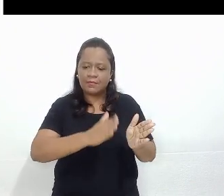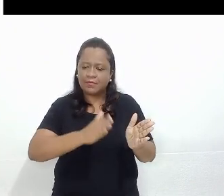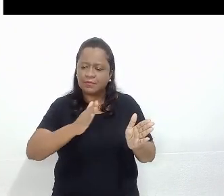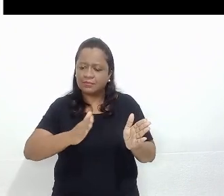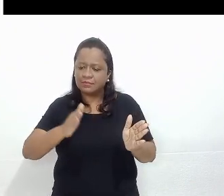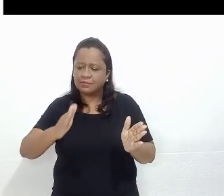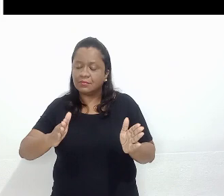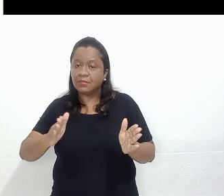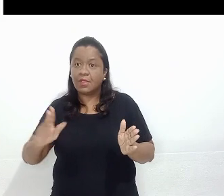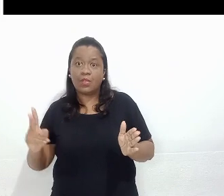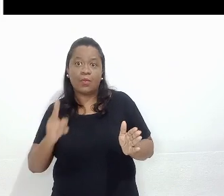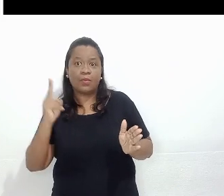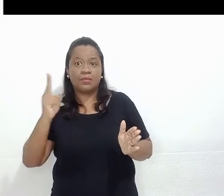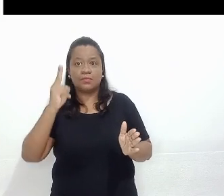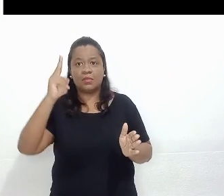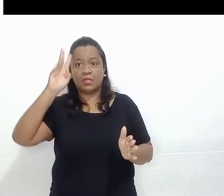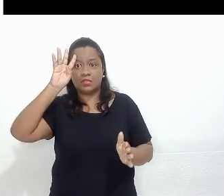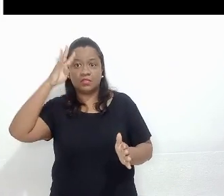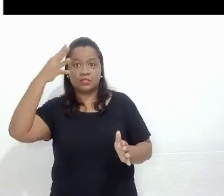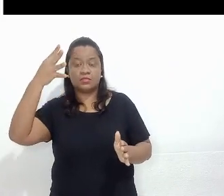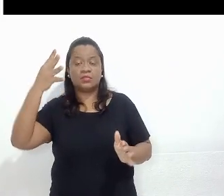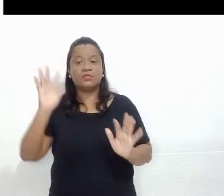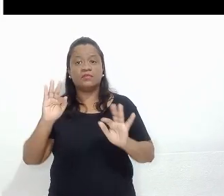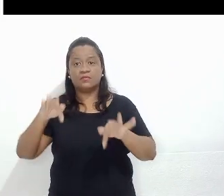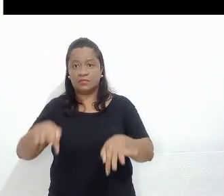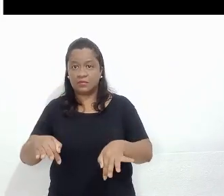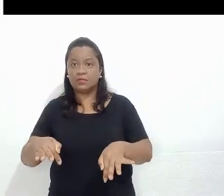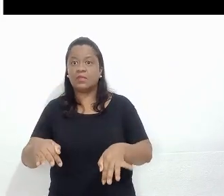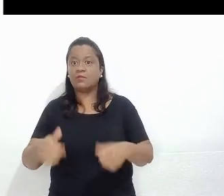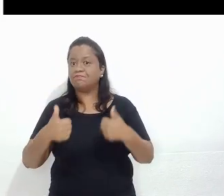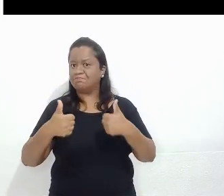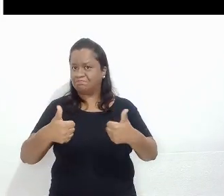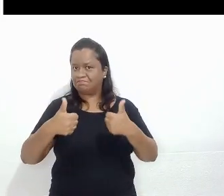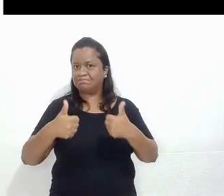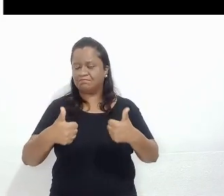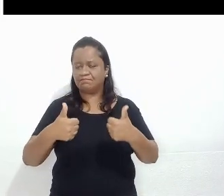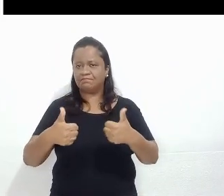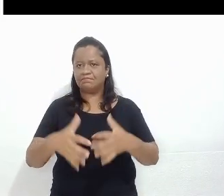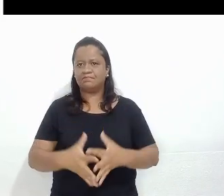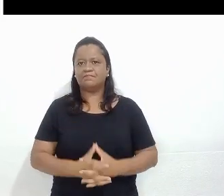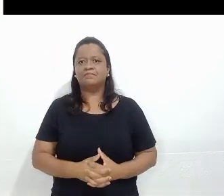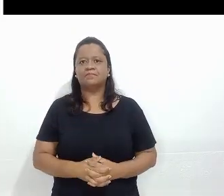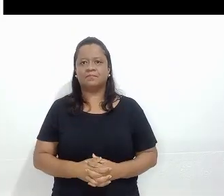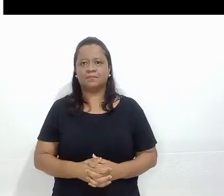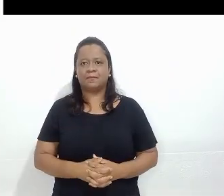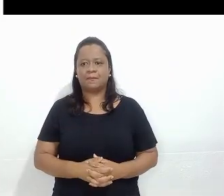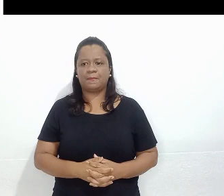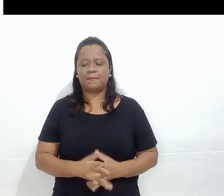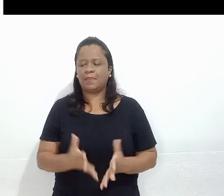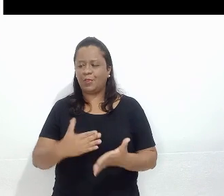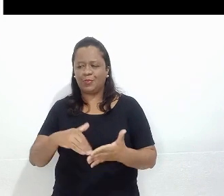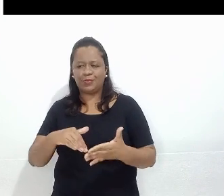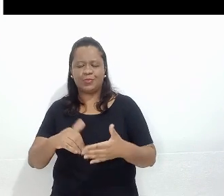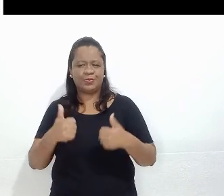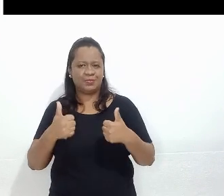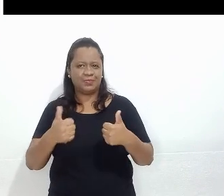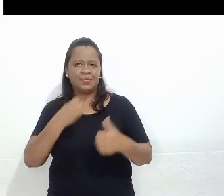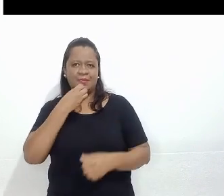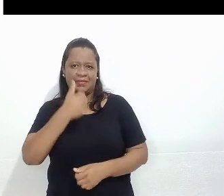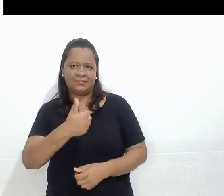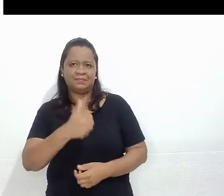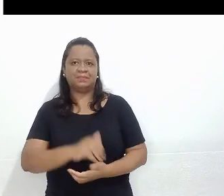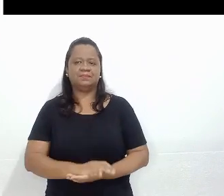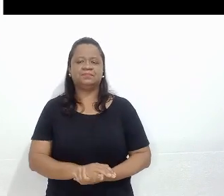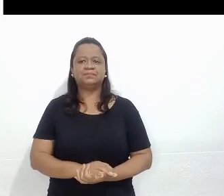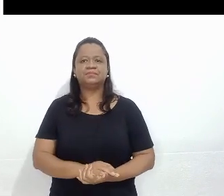qualidade, um resultado final que seja satisfatório, né? E fique todo mundo bem. É